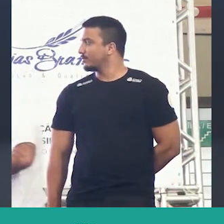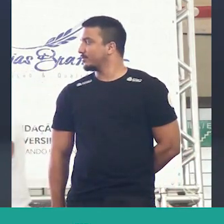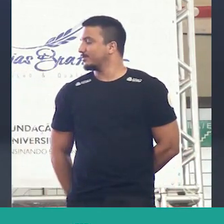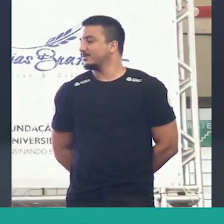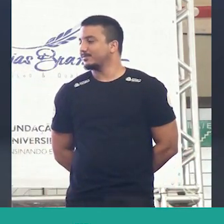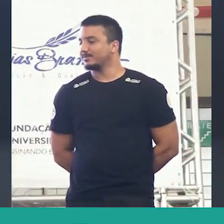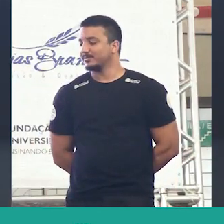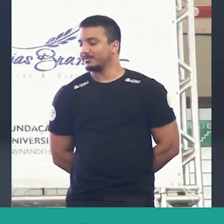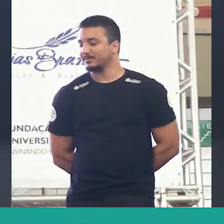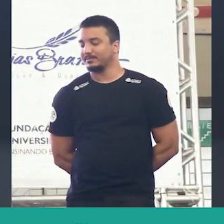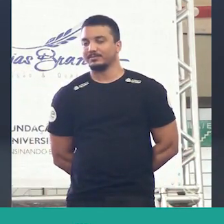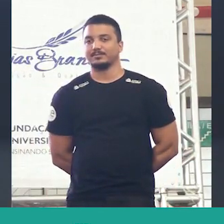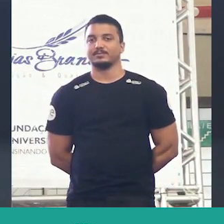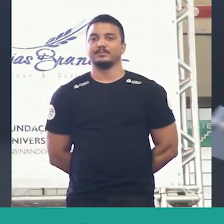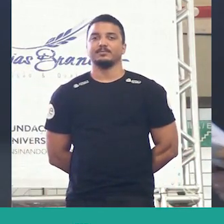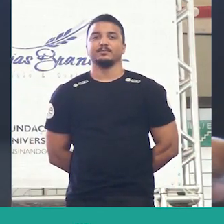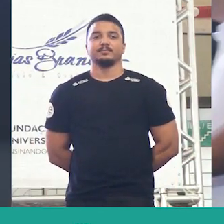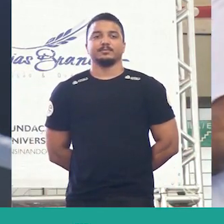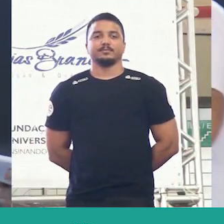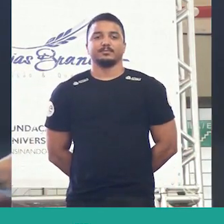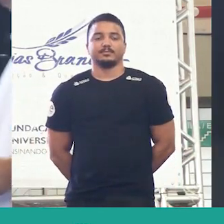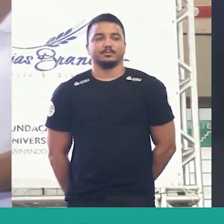Bom não, ótimo.